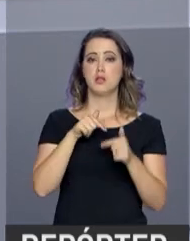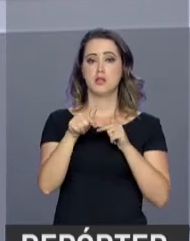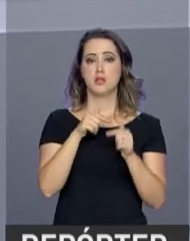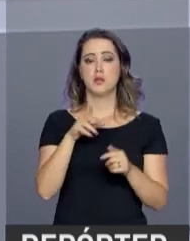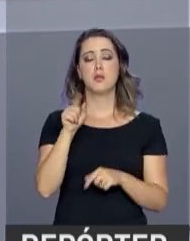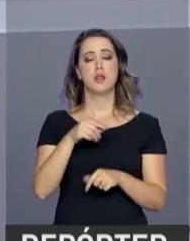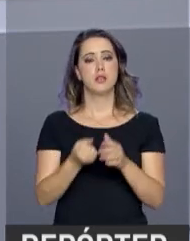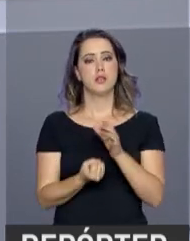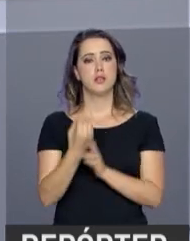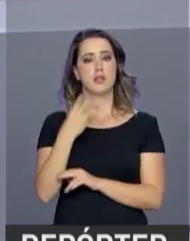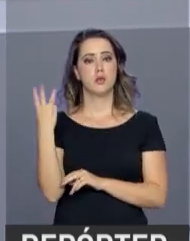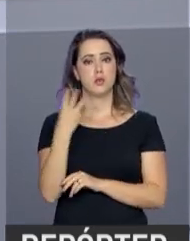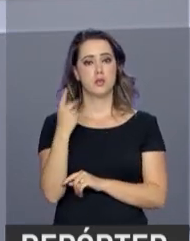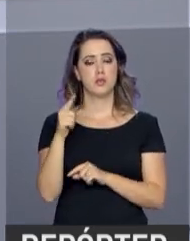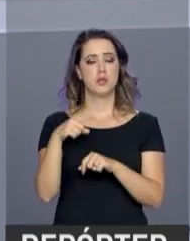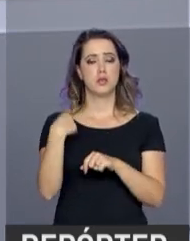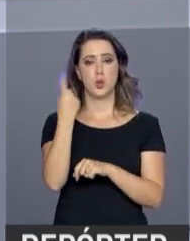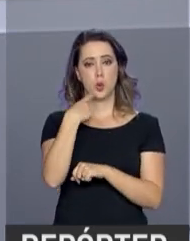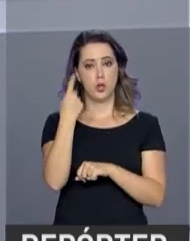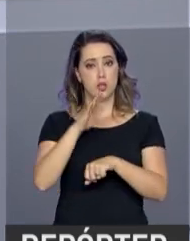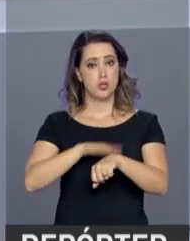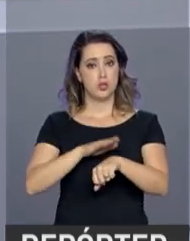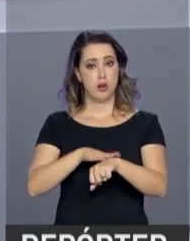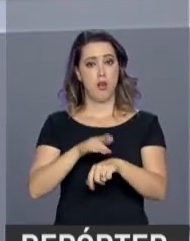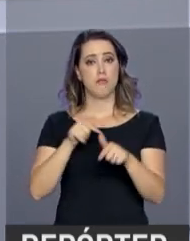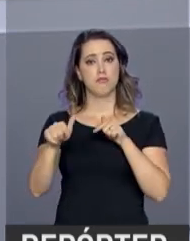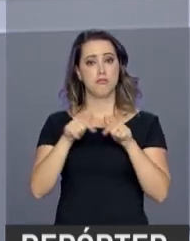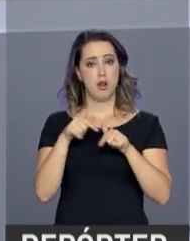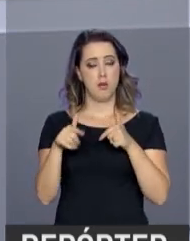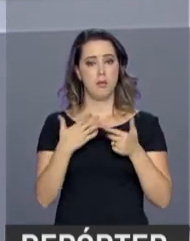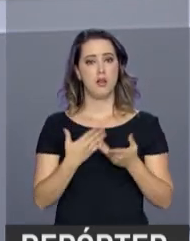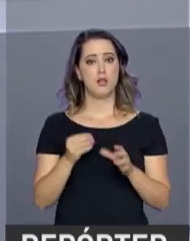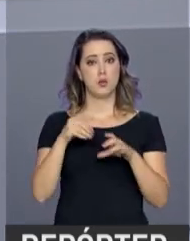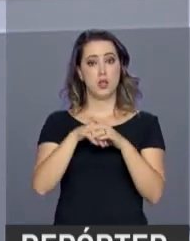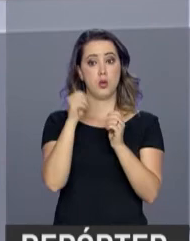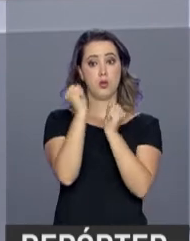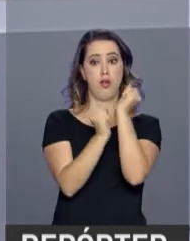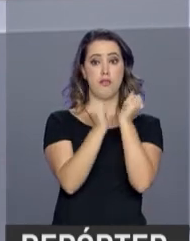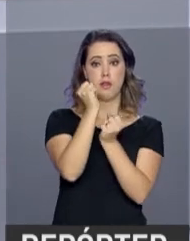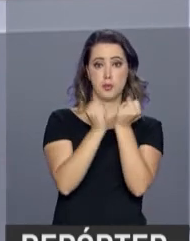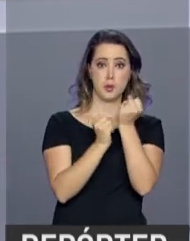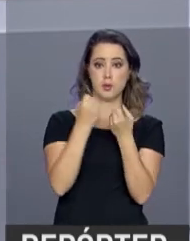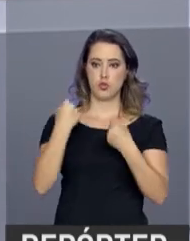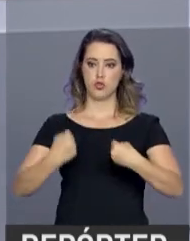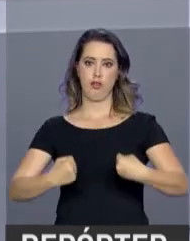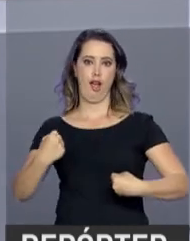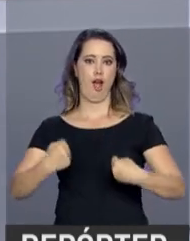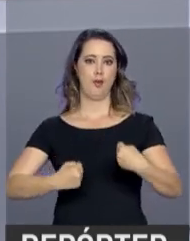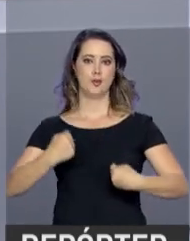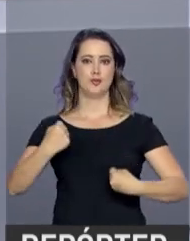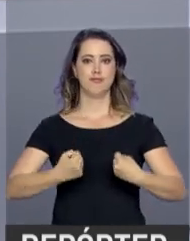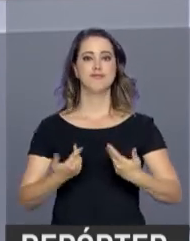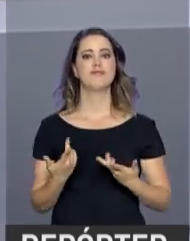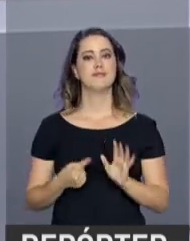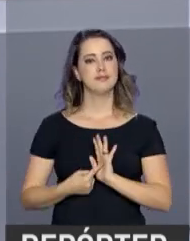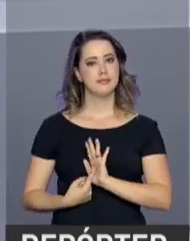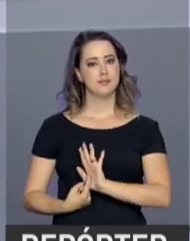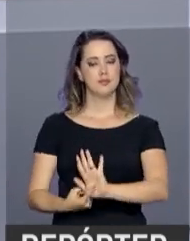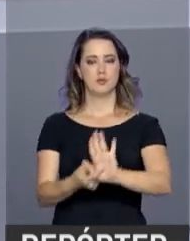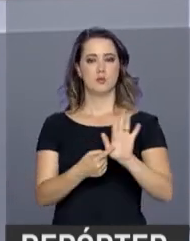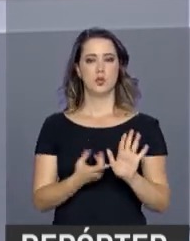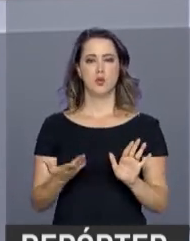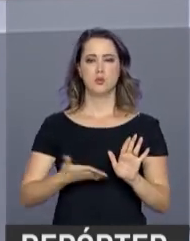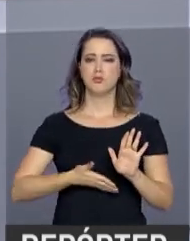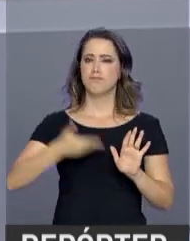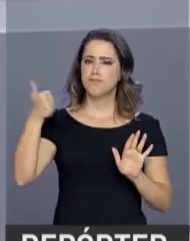terceiro turno de trabalho na fábrica da montadora o ministro destacou que o anúncio reflete a recuperação da economia brasileira